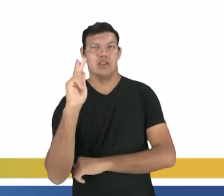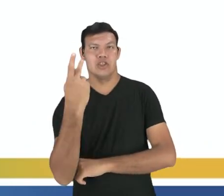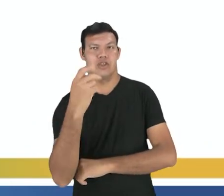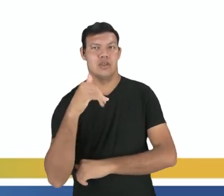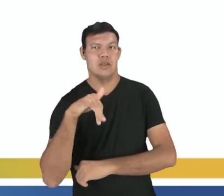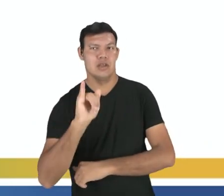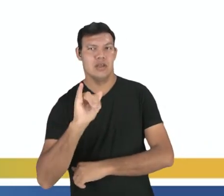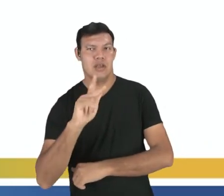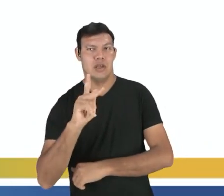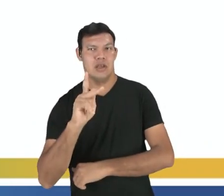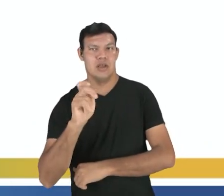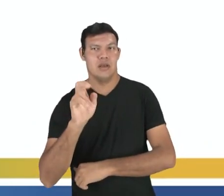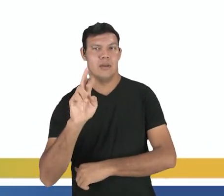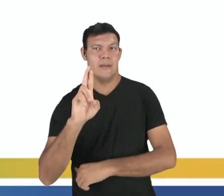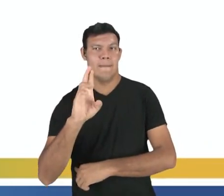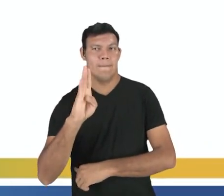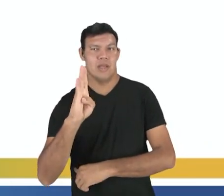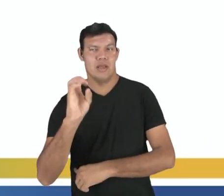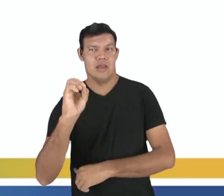dentro dessa